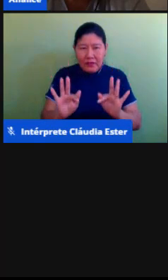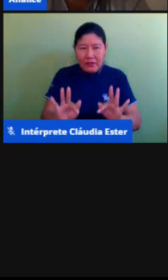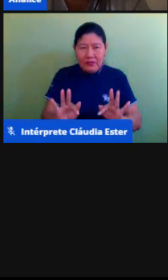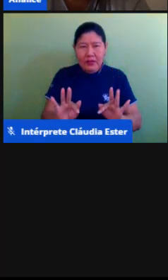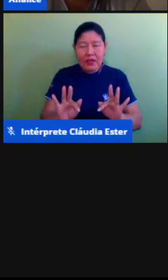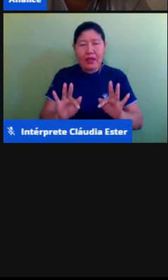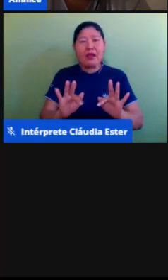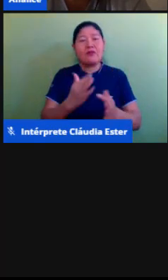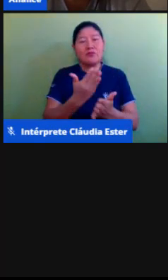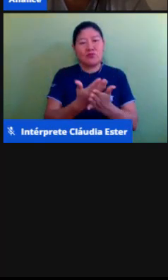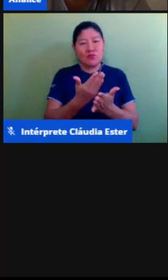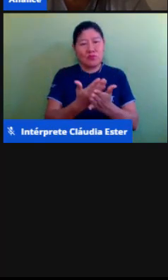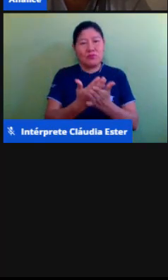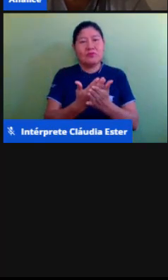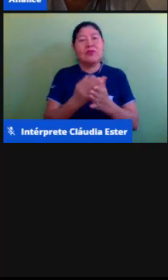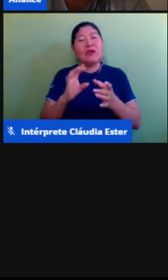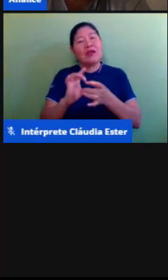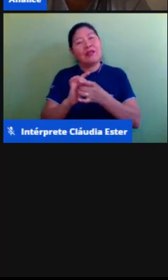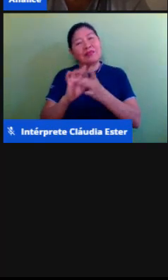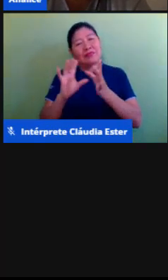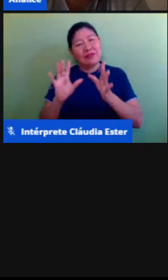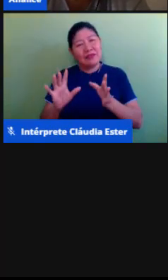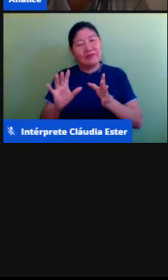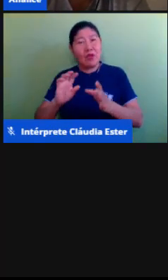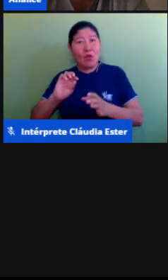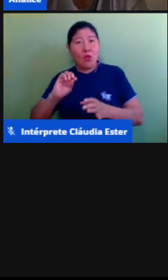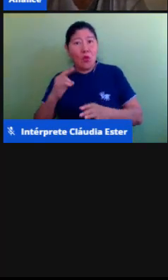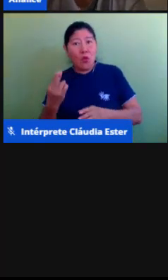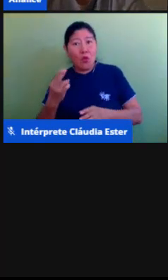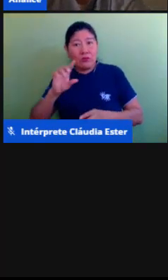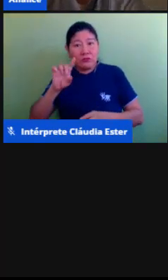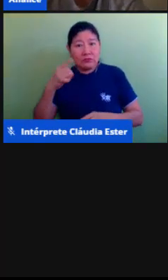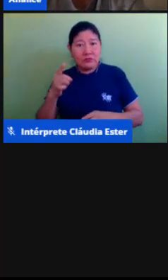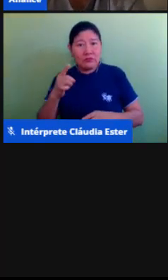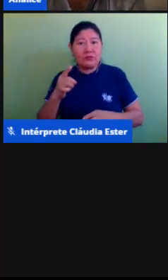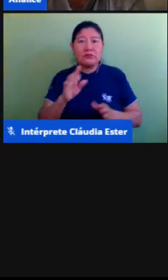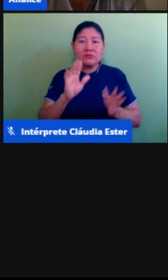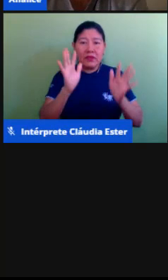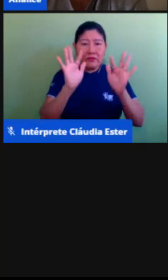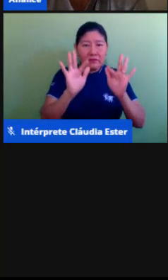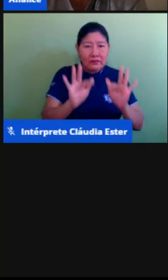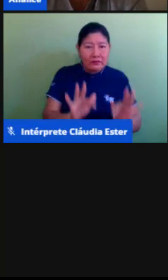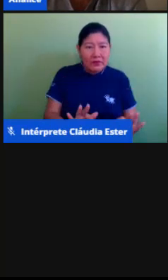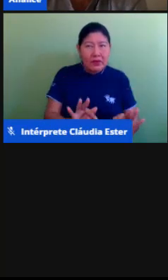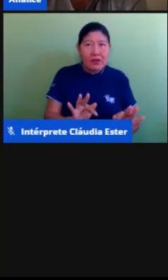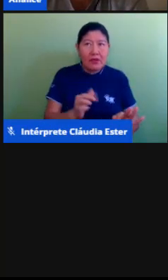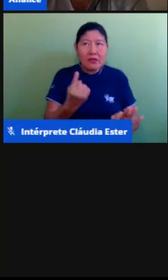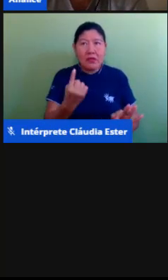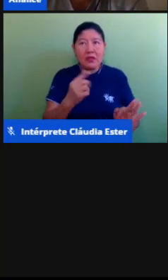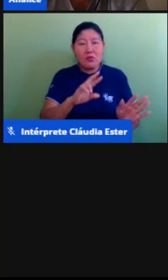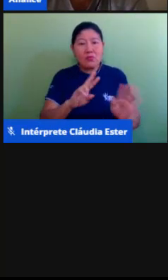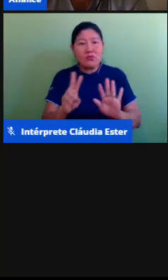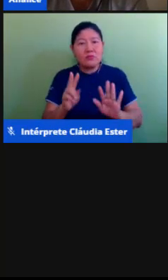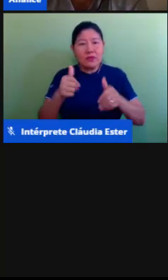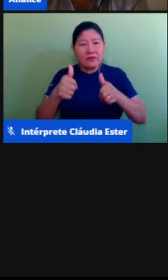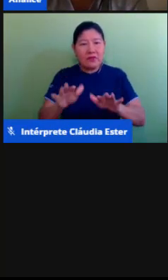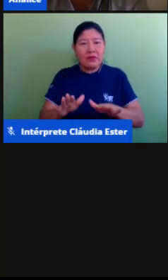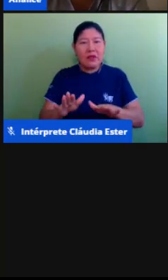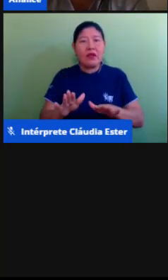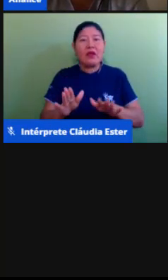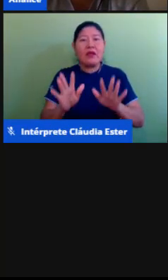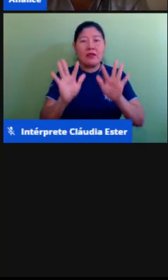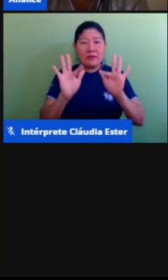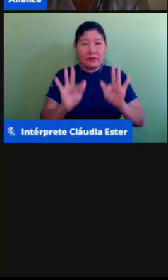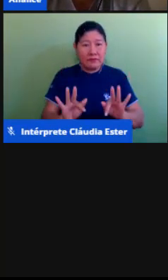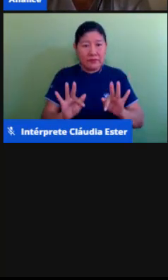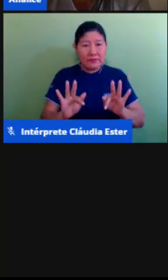você. Ou logo em seguida que termina, fica ali disponível, né? Quando a live termina, essa